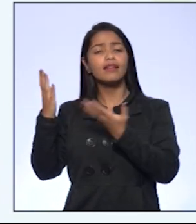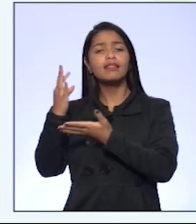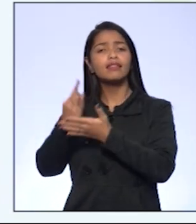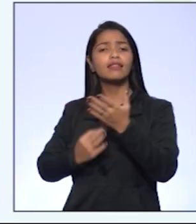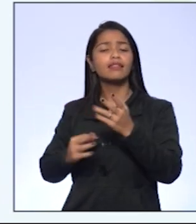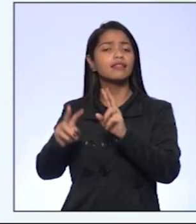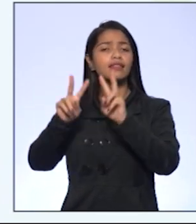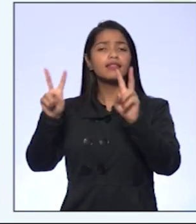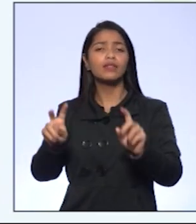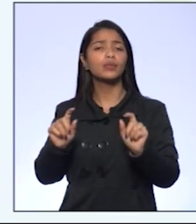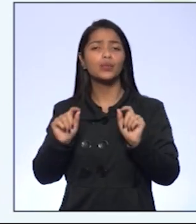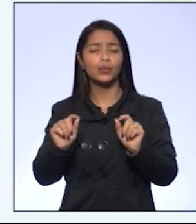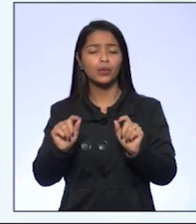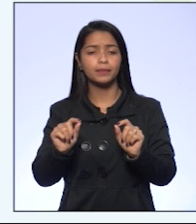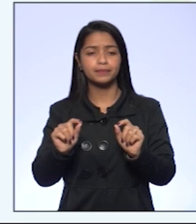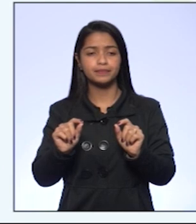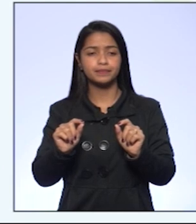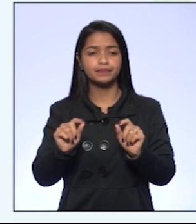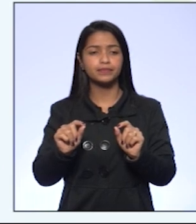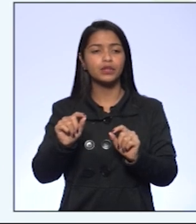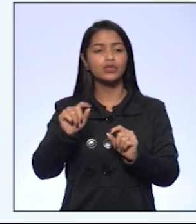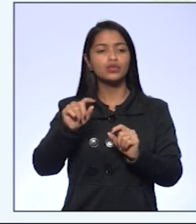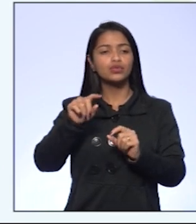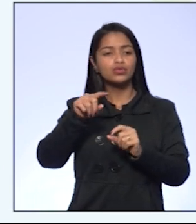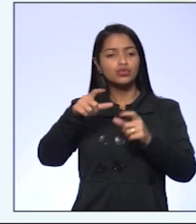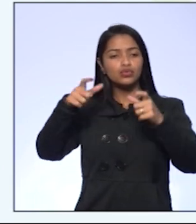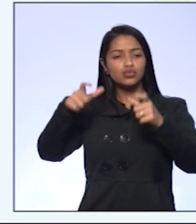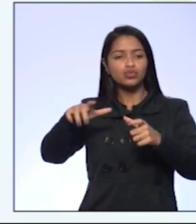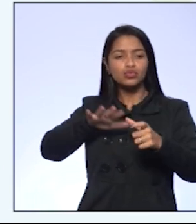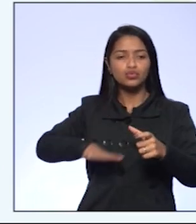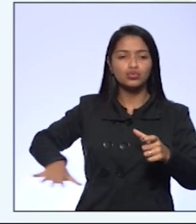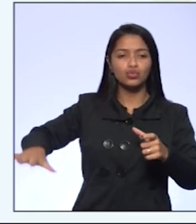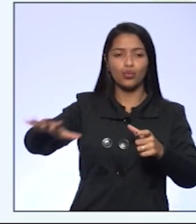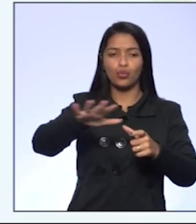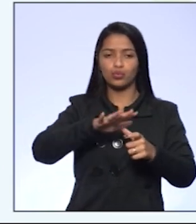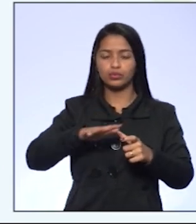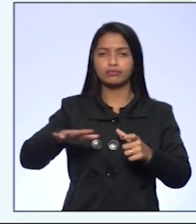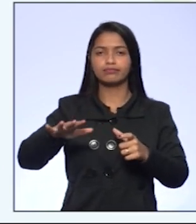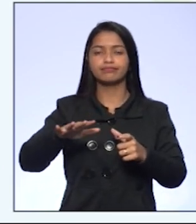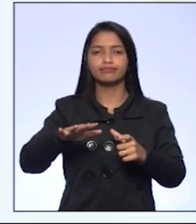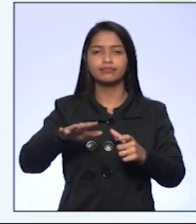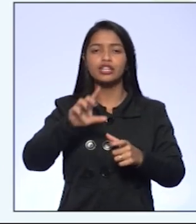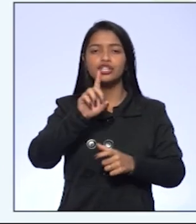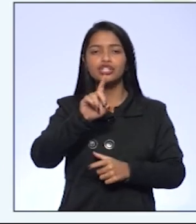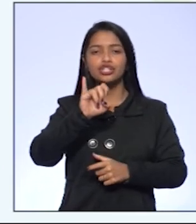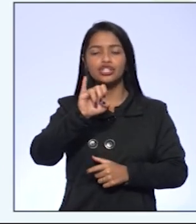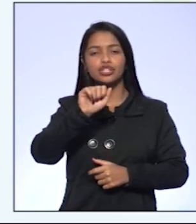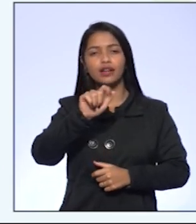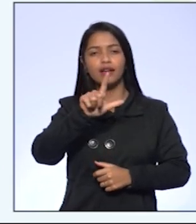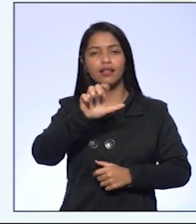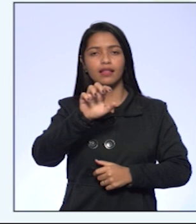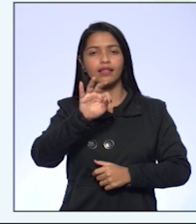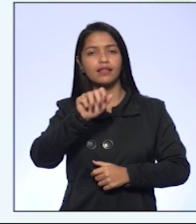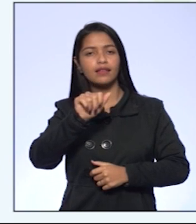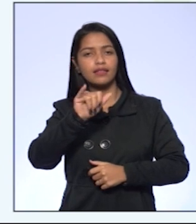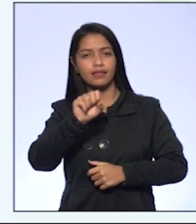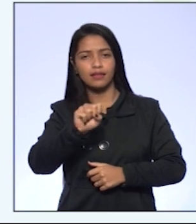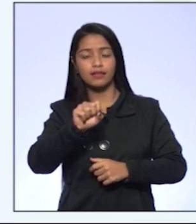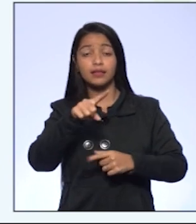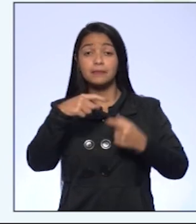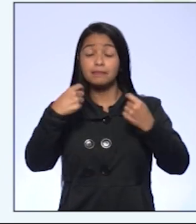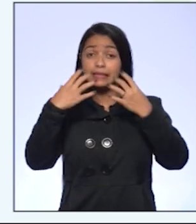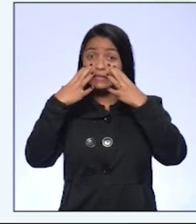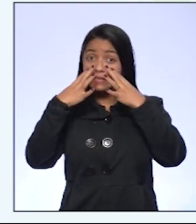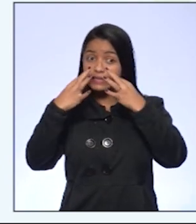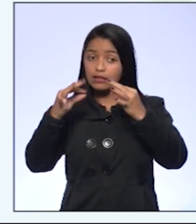vai falar um pouco sobre as zonas dialetais. Quero muito que você preste atenção, são 2 parágrafos importantíssimos, tá? Dá